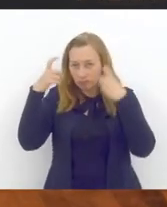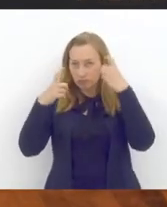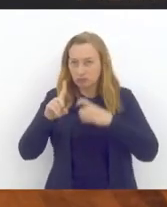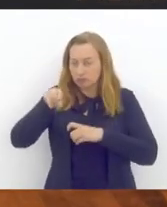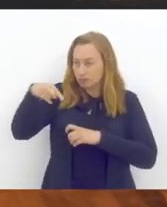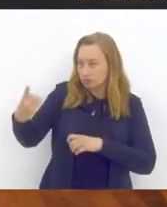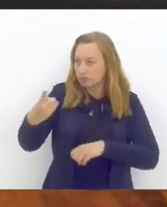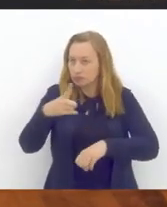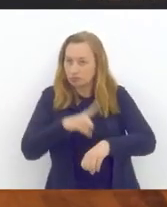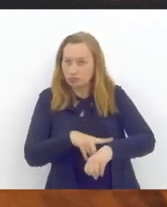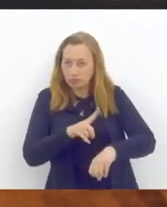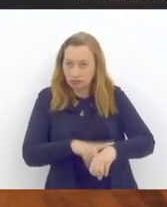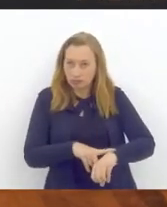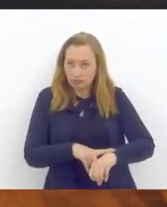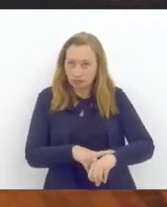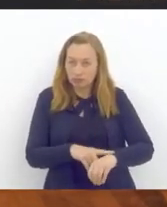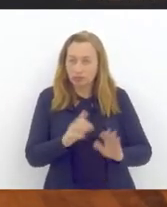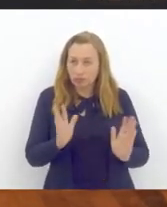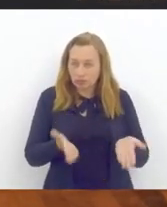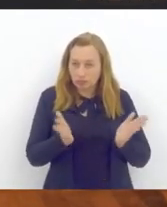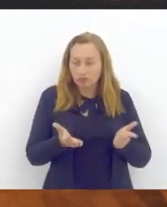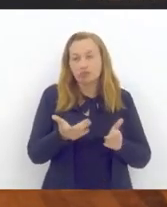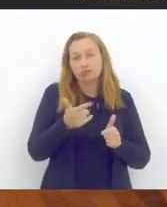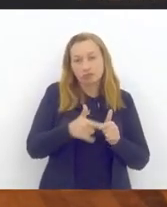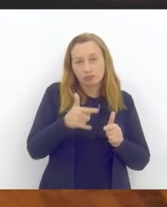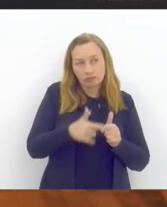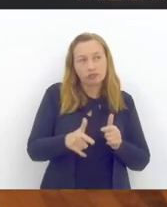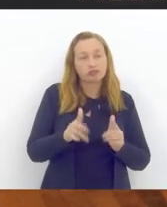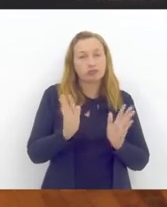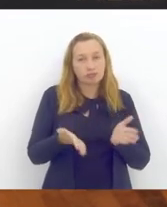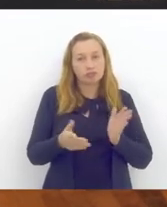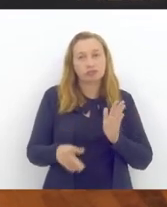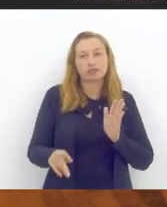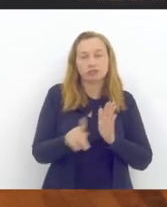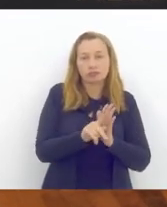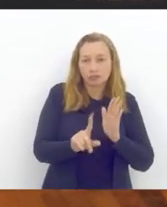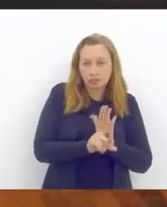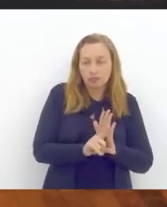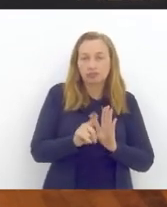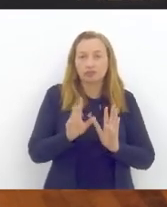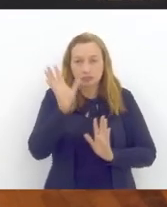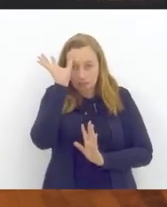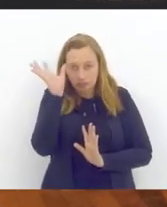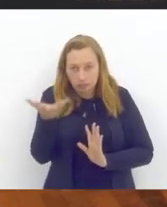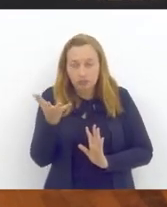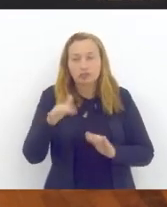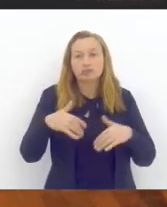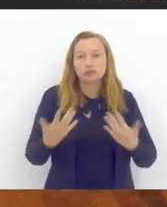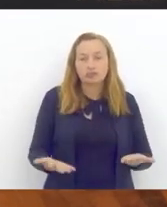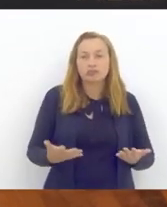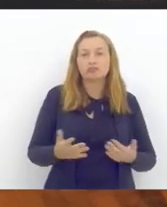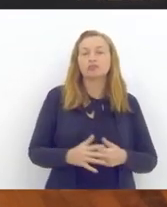outro momento, não agora. A gente agora já tem problemas demais com esse projeto para enfrentar. Né? Então,